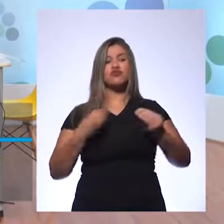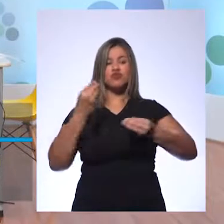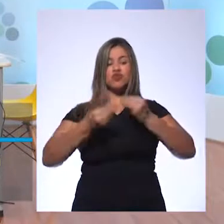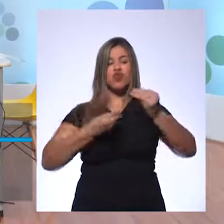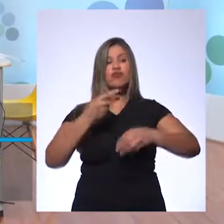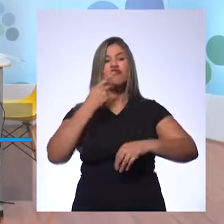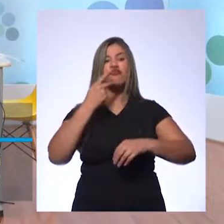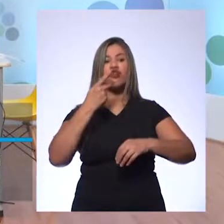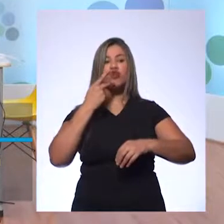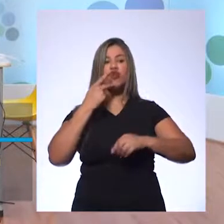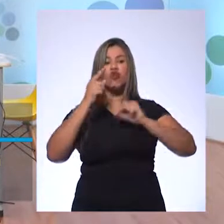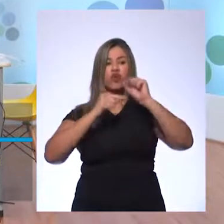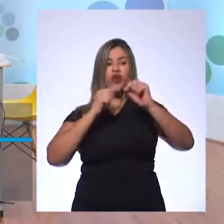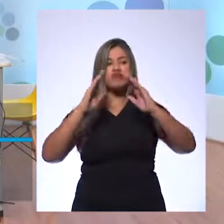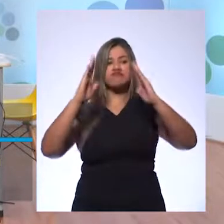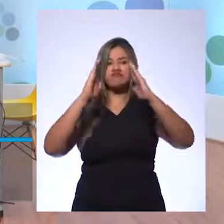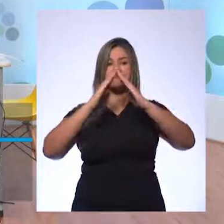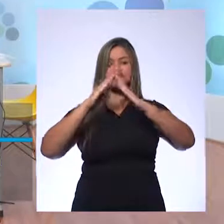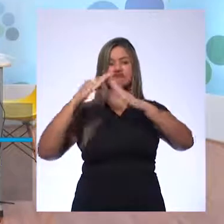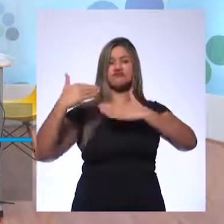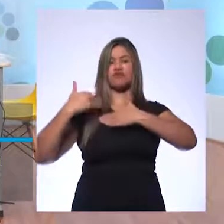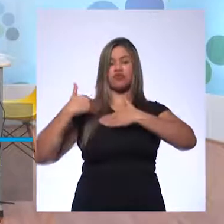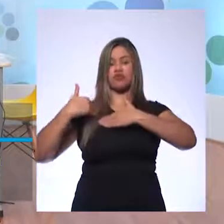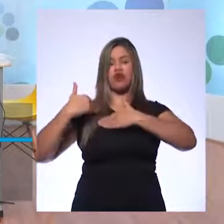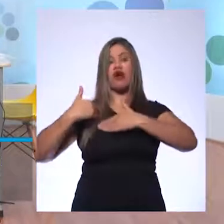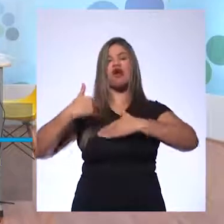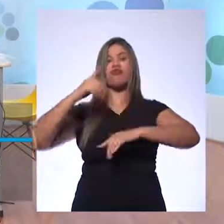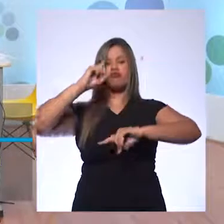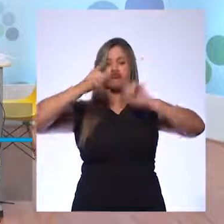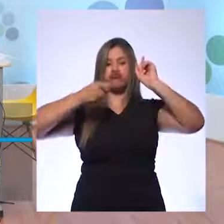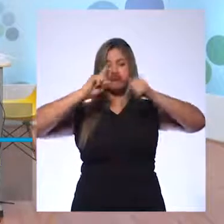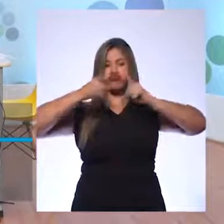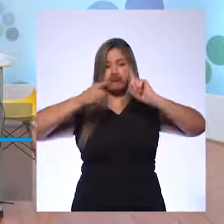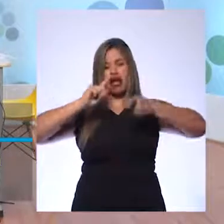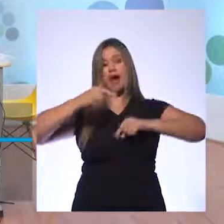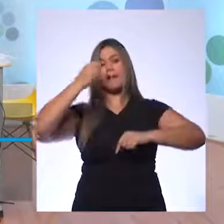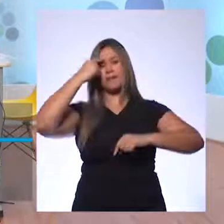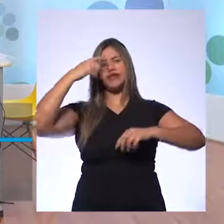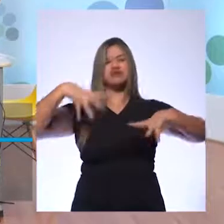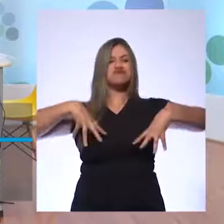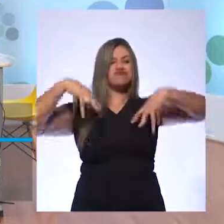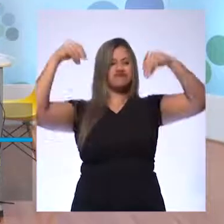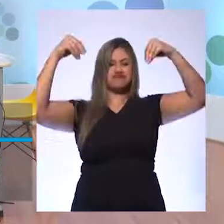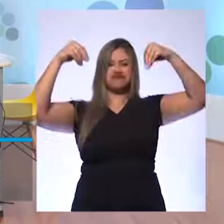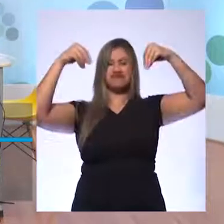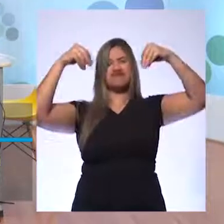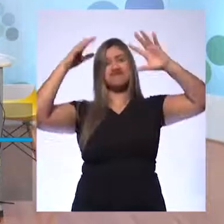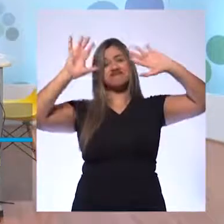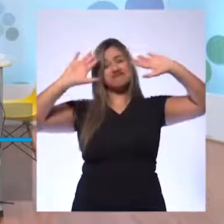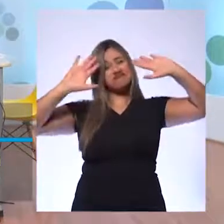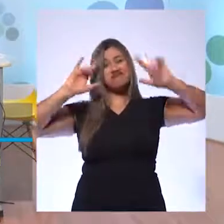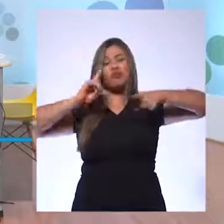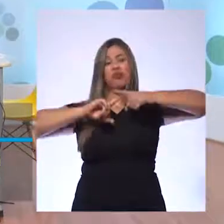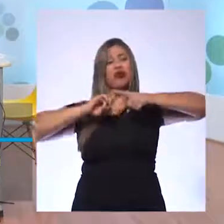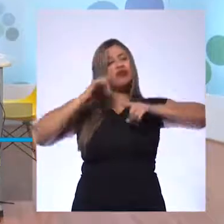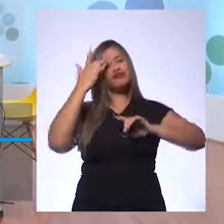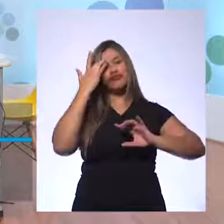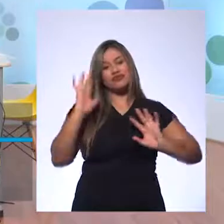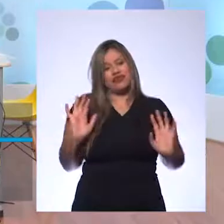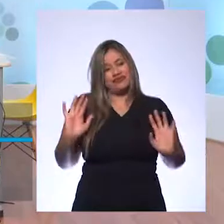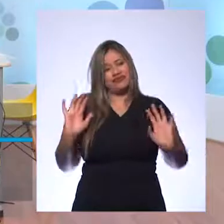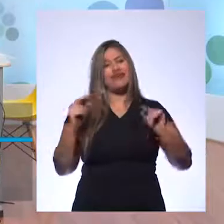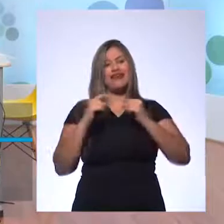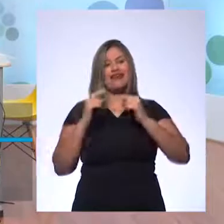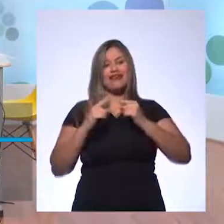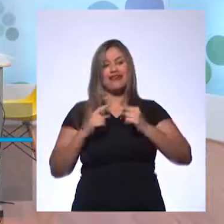falou que era a casa do senhor feudal é isso que eu não sei porque tu meu pensei em um castelo Não me pergunte porque Então como que a gente